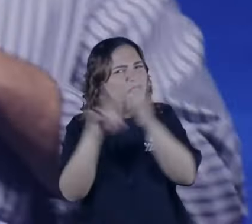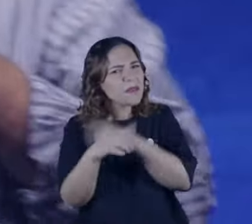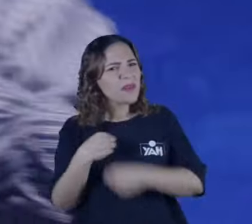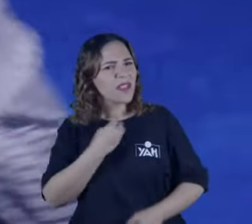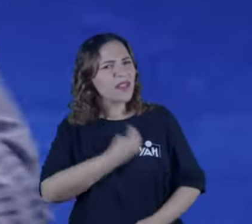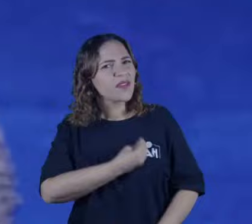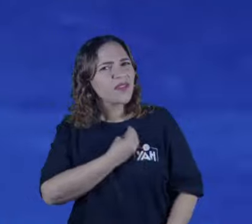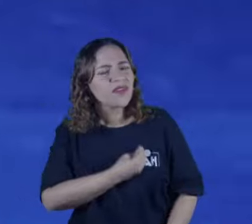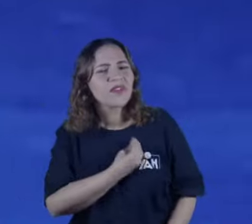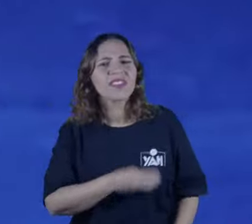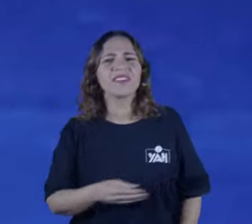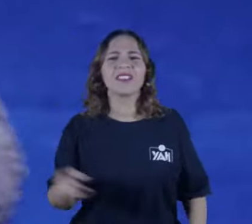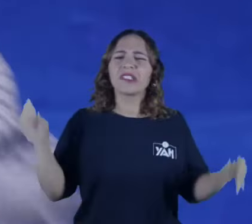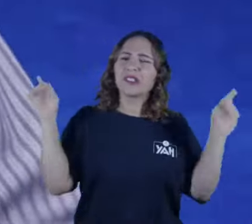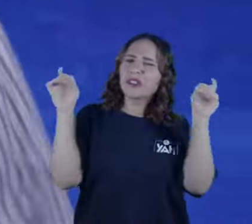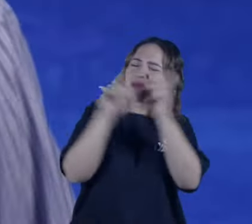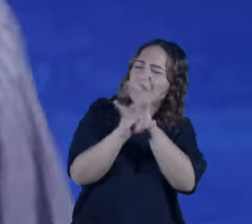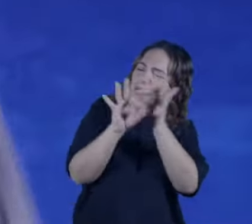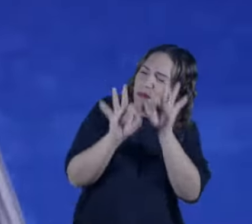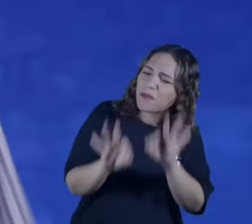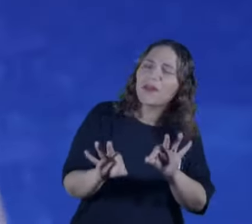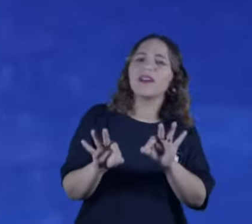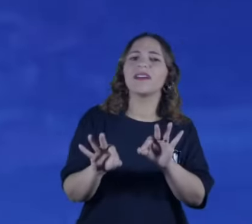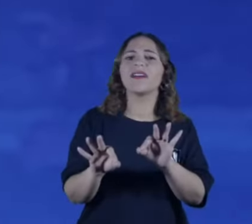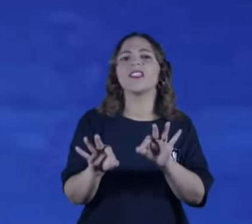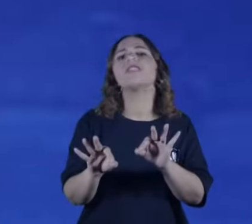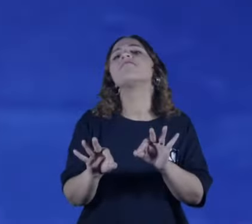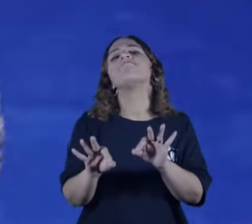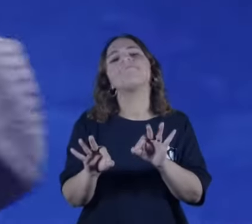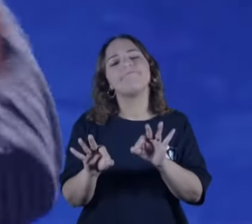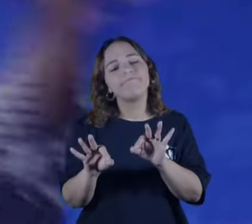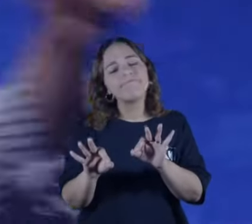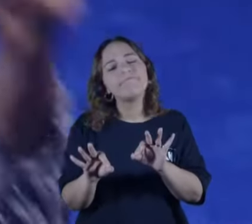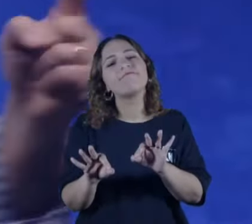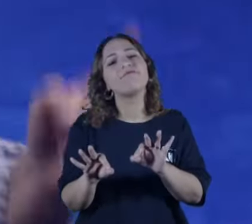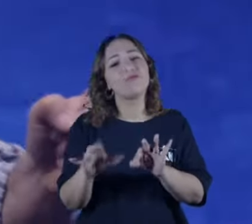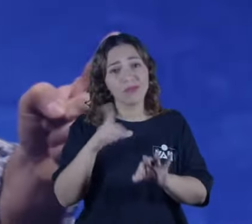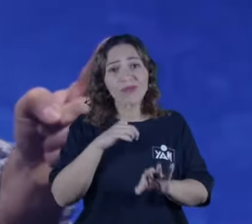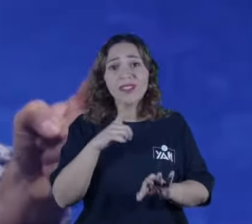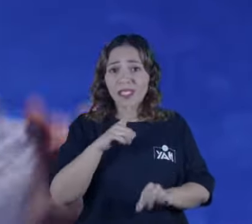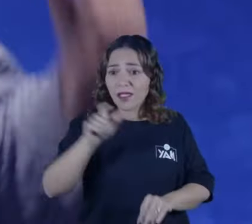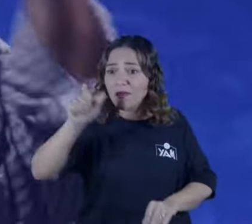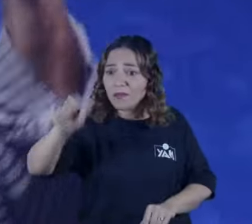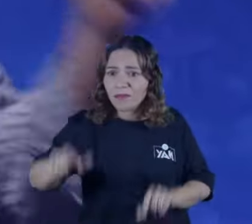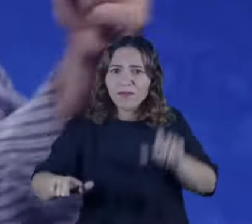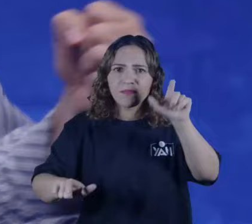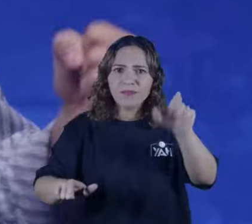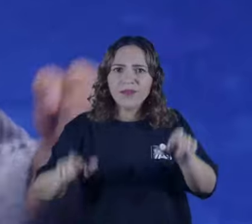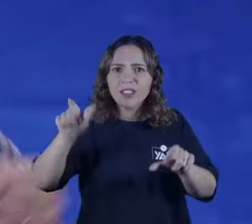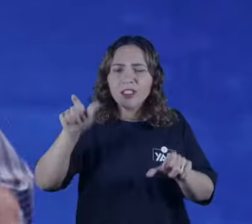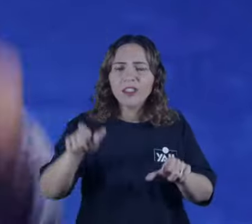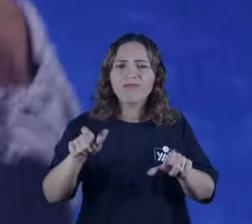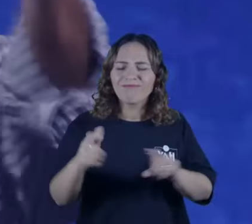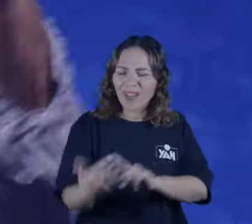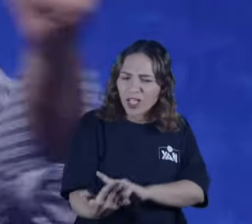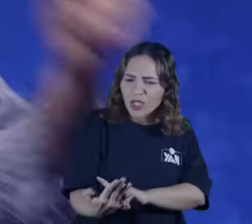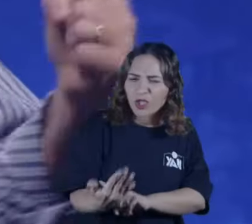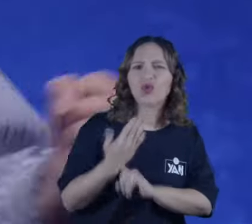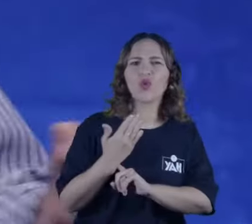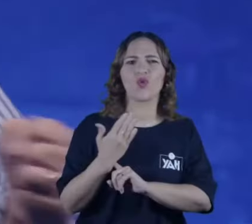vida, os mais difíceis, eu pude encontrar irmãos que me escoraram, que